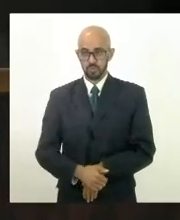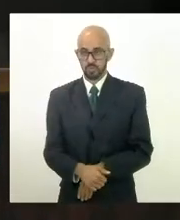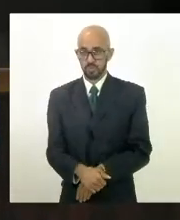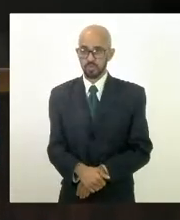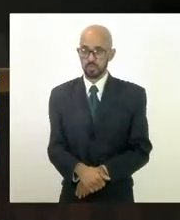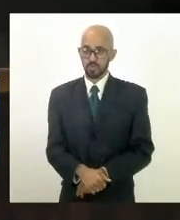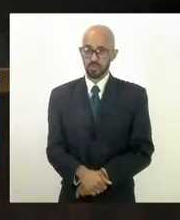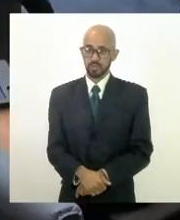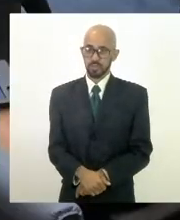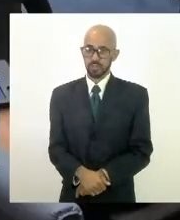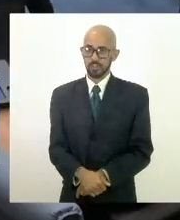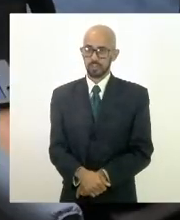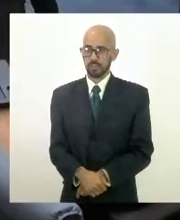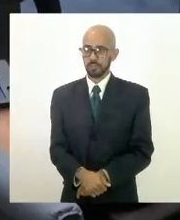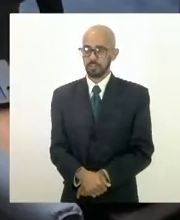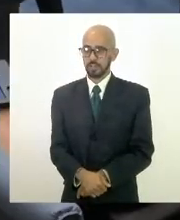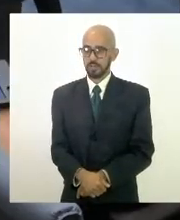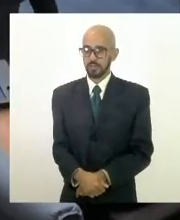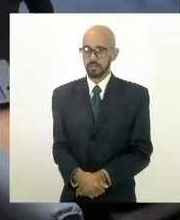Pacheco